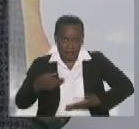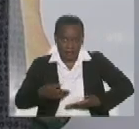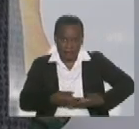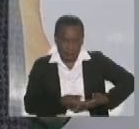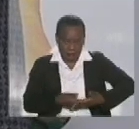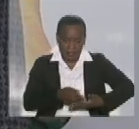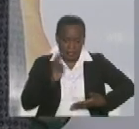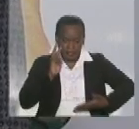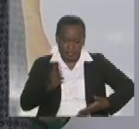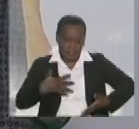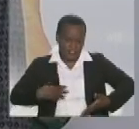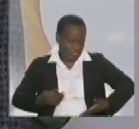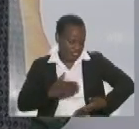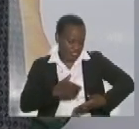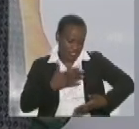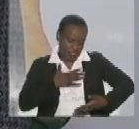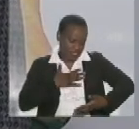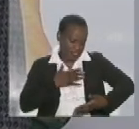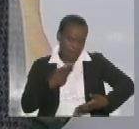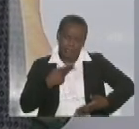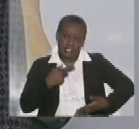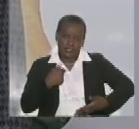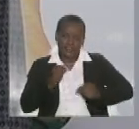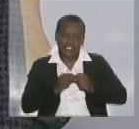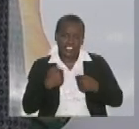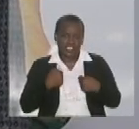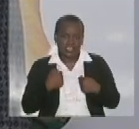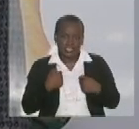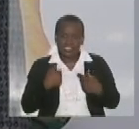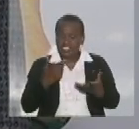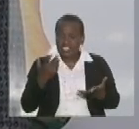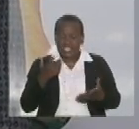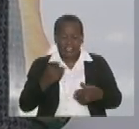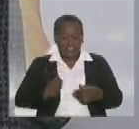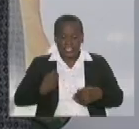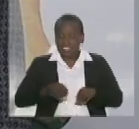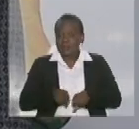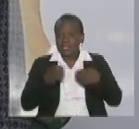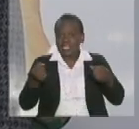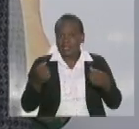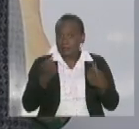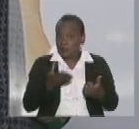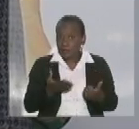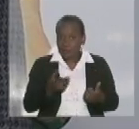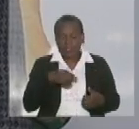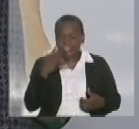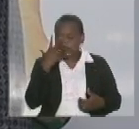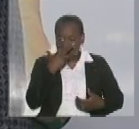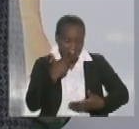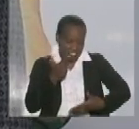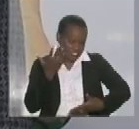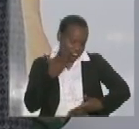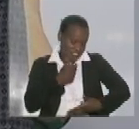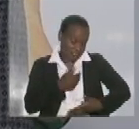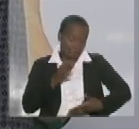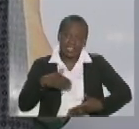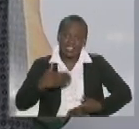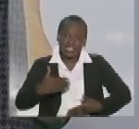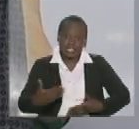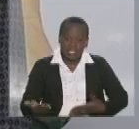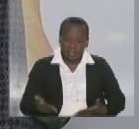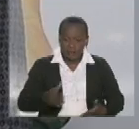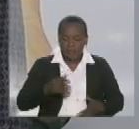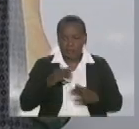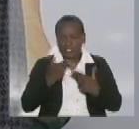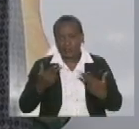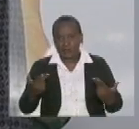parto em si, né, que você tem o filho na mão e você fala, nossa, eu que fiz, né, que milagre da vida. Você fica realmente encantado. Mas com o passar